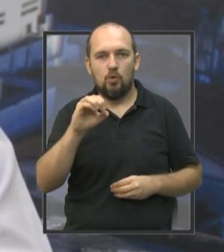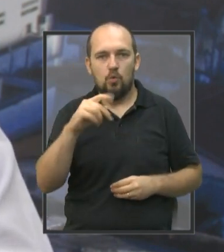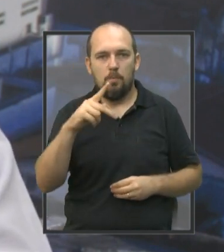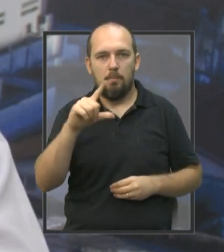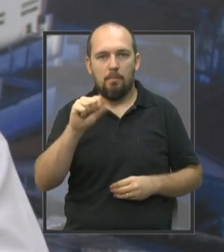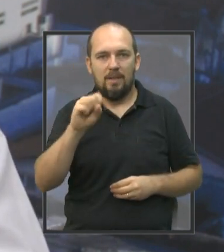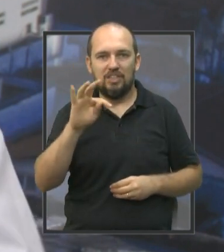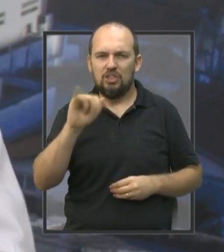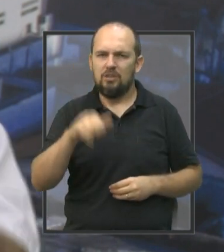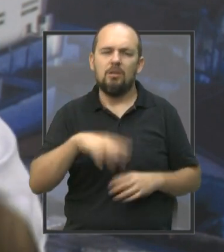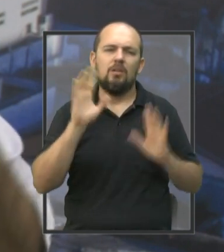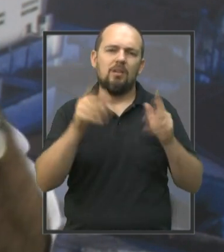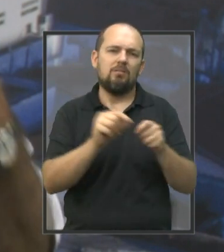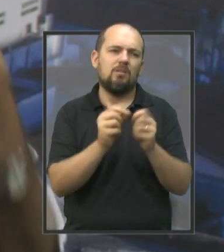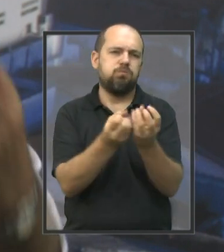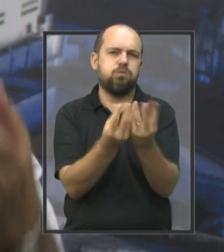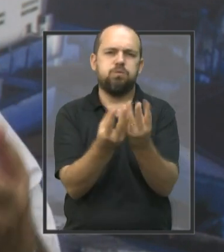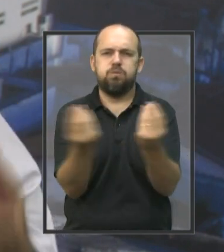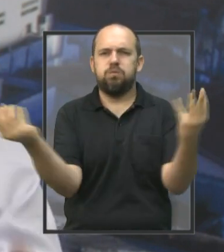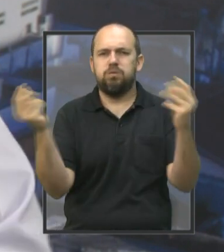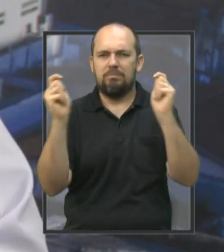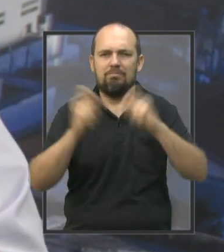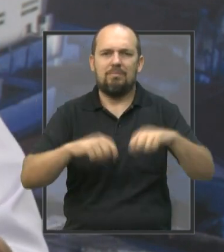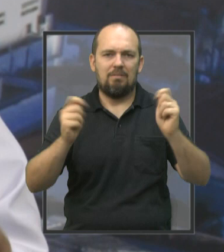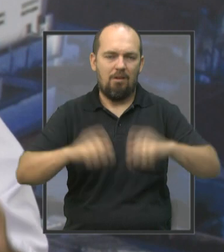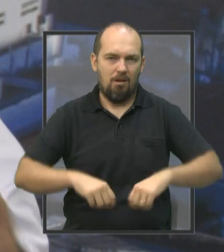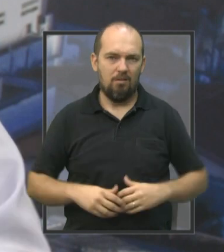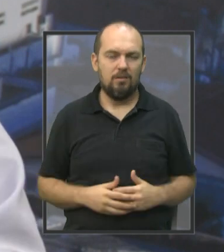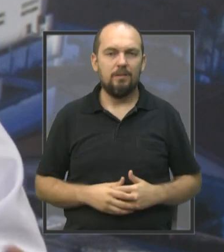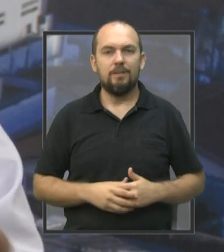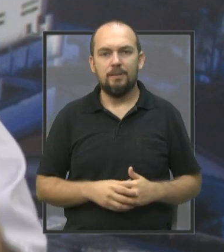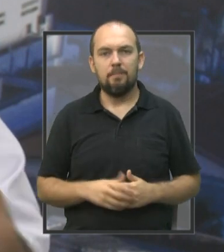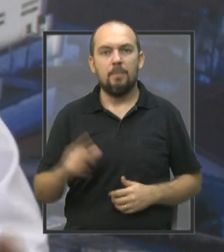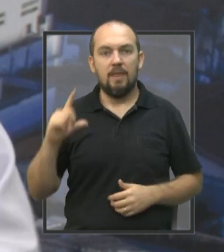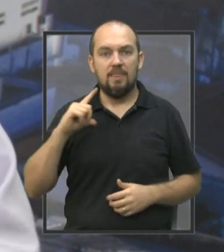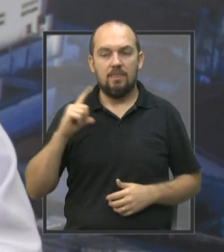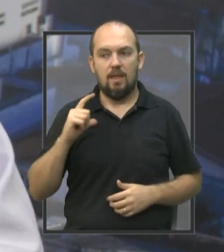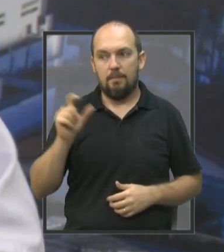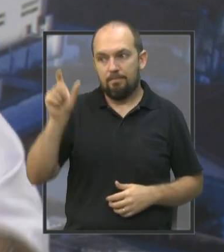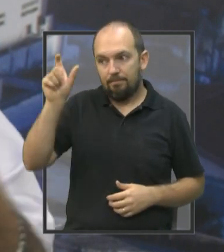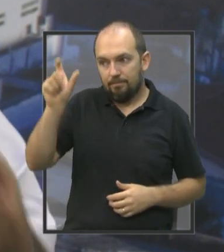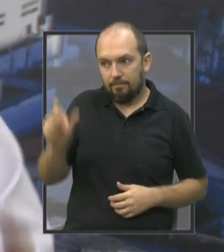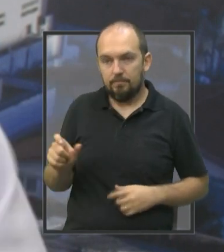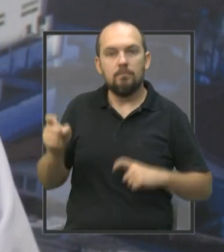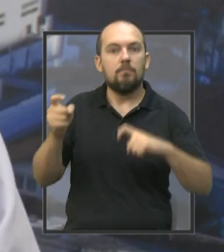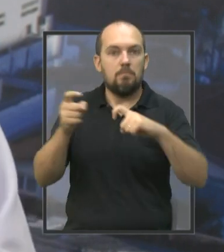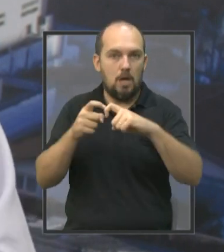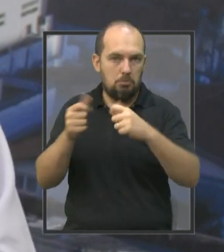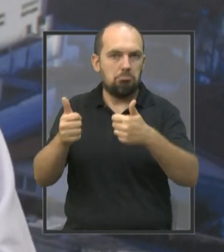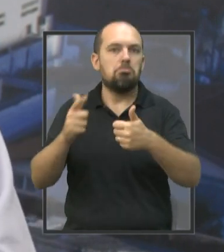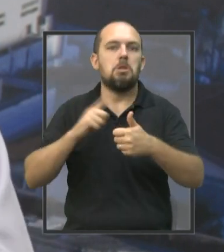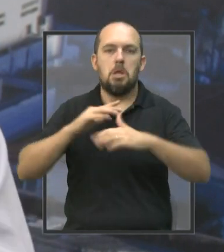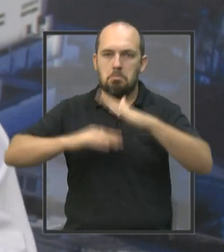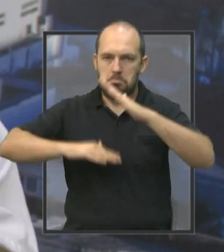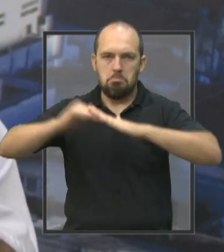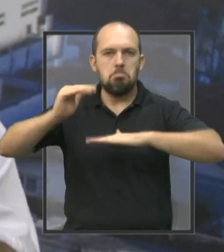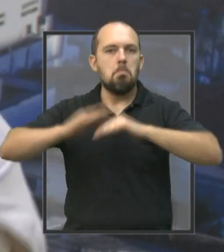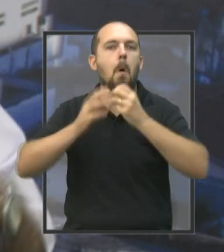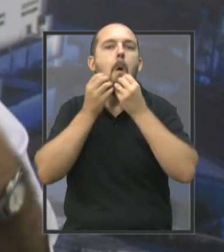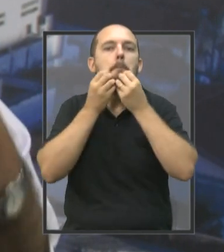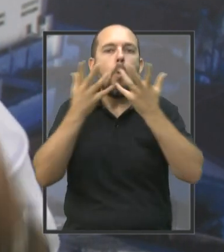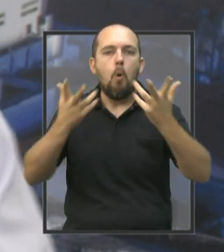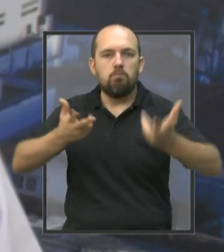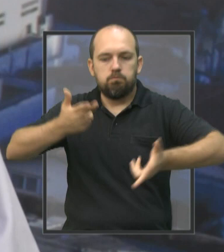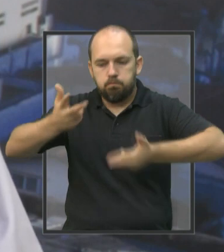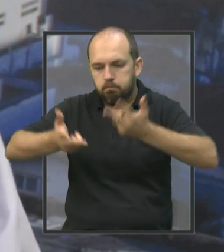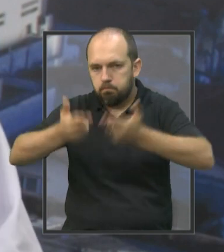inúmeros cateterismos. Temos o cirurgião que faz, bom cirurgião.